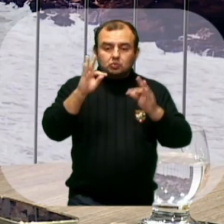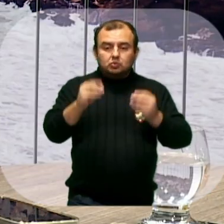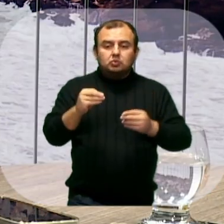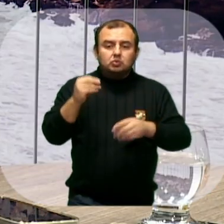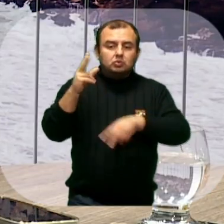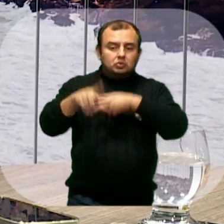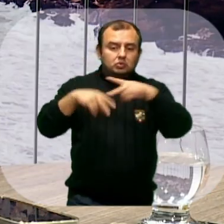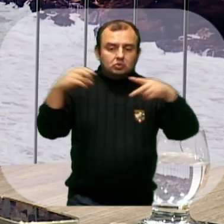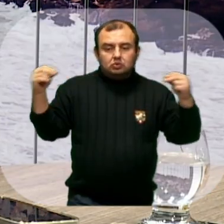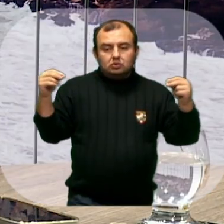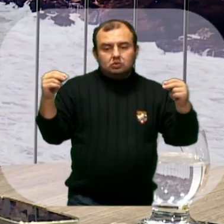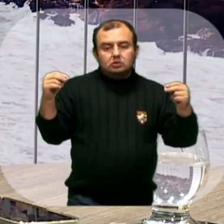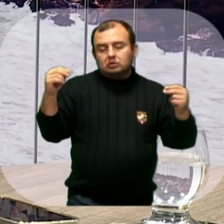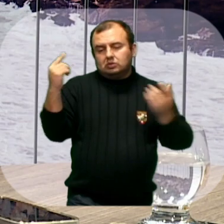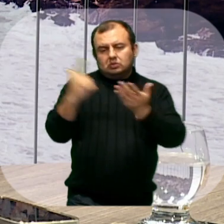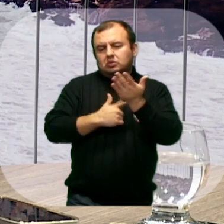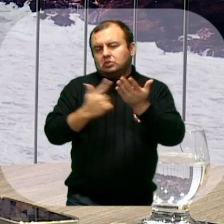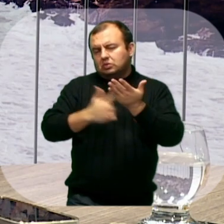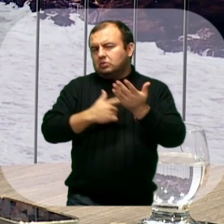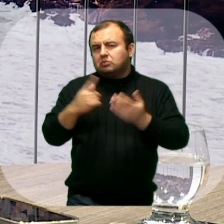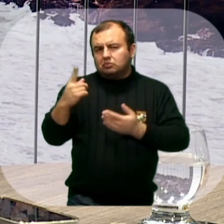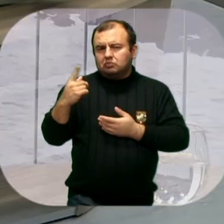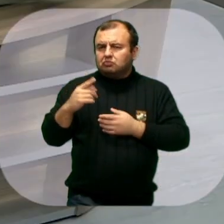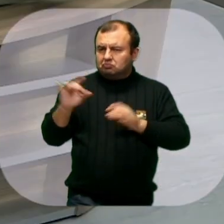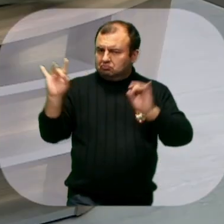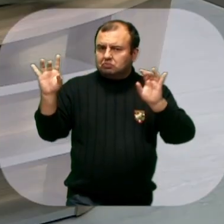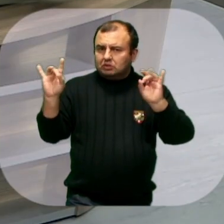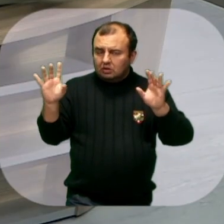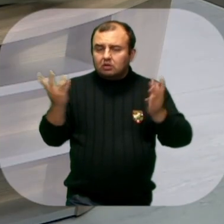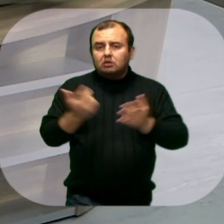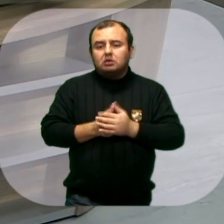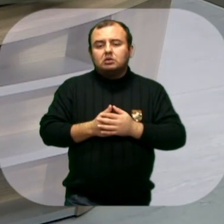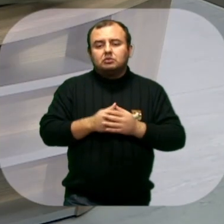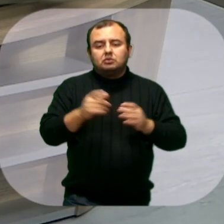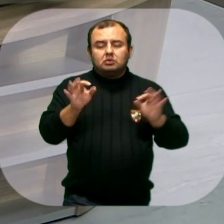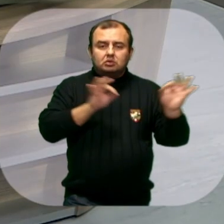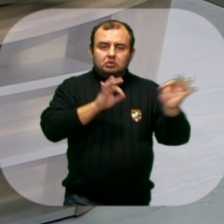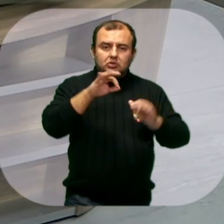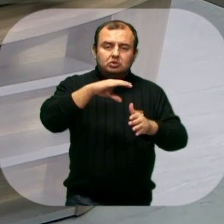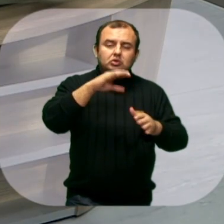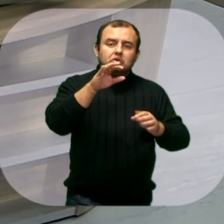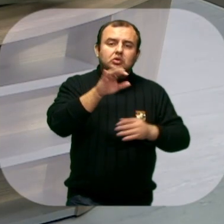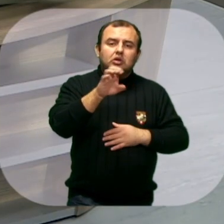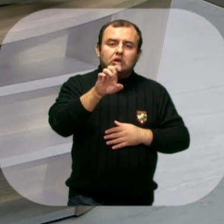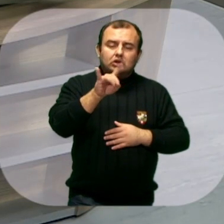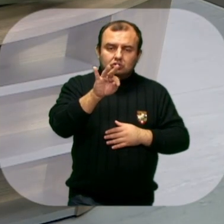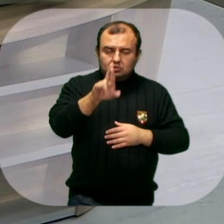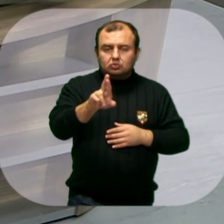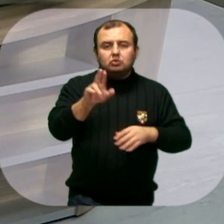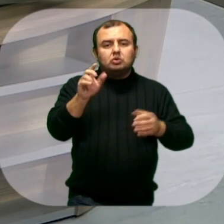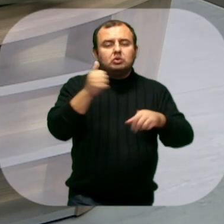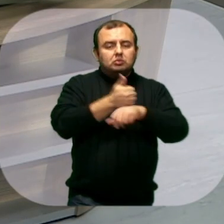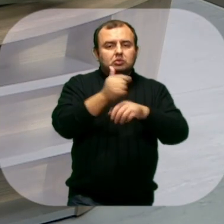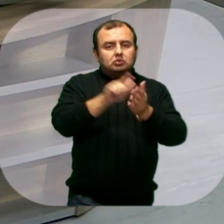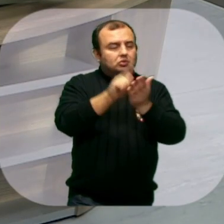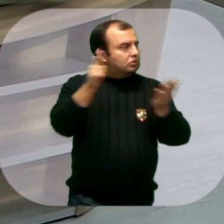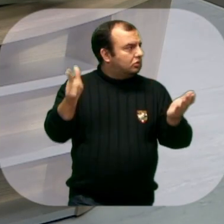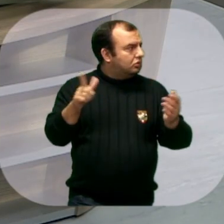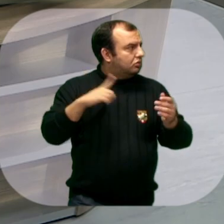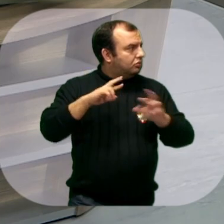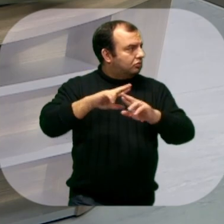esses presentes, todos esses livros raros. Sim, e ele foi editor, inclusive, e jornalista responsável por